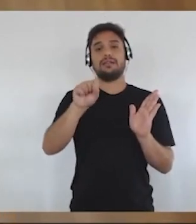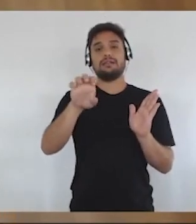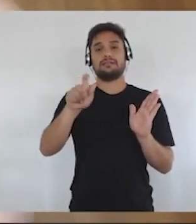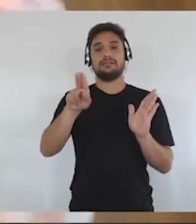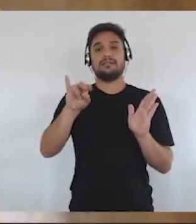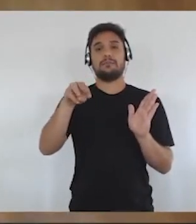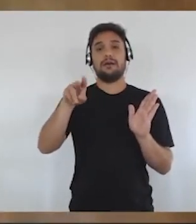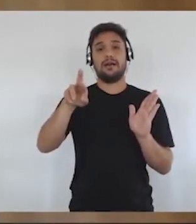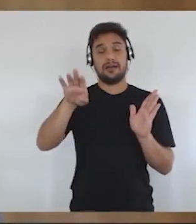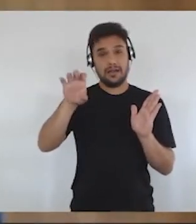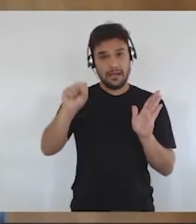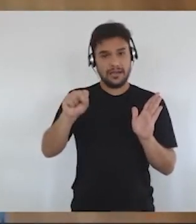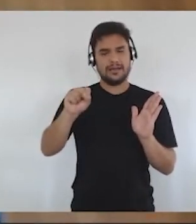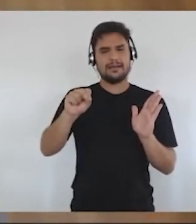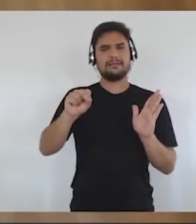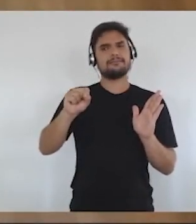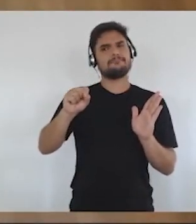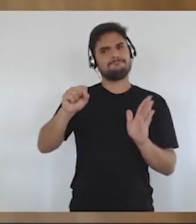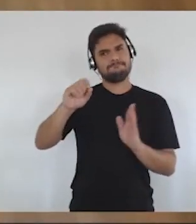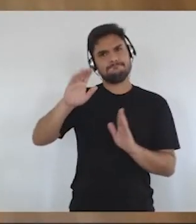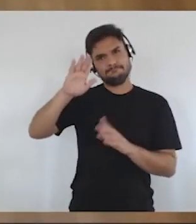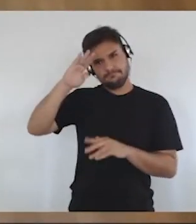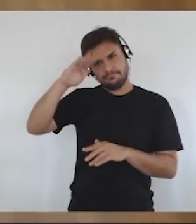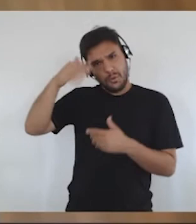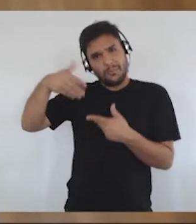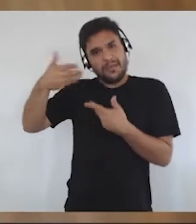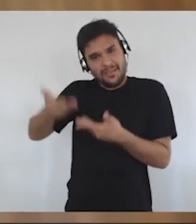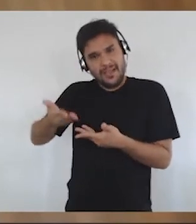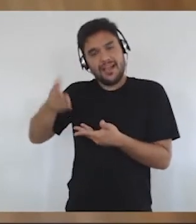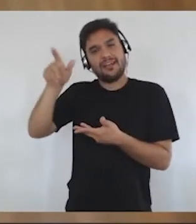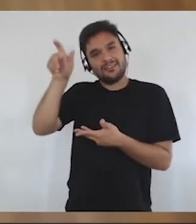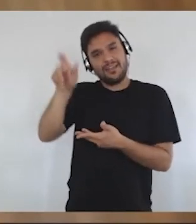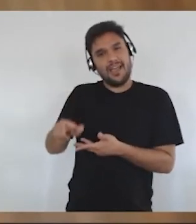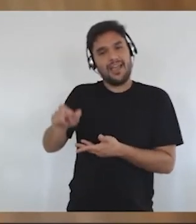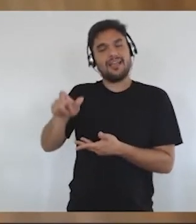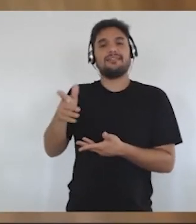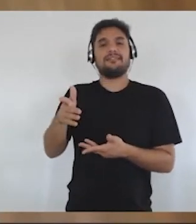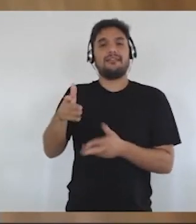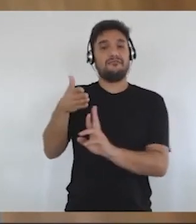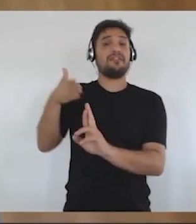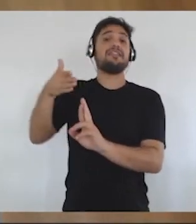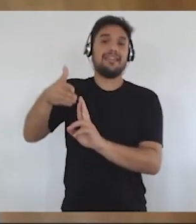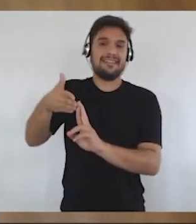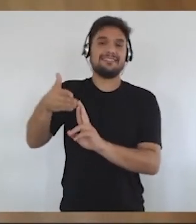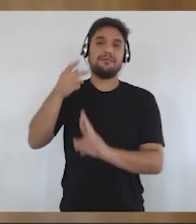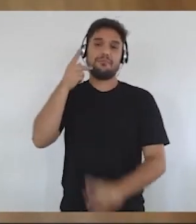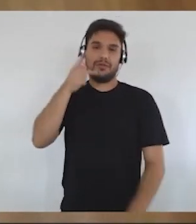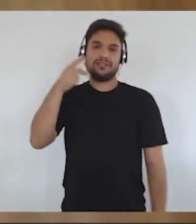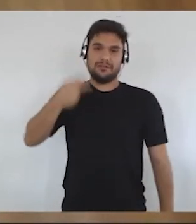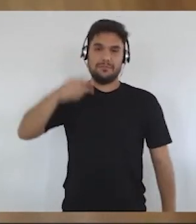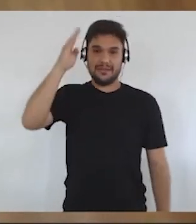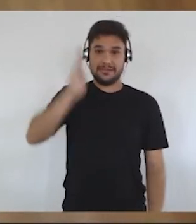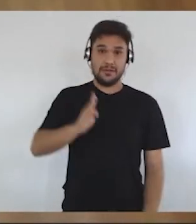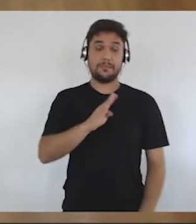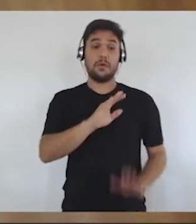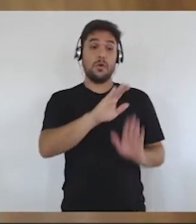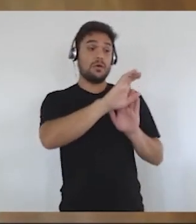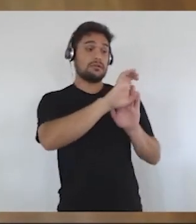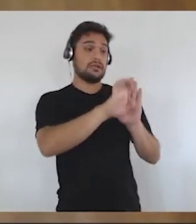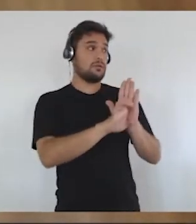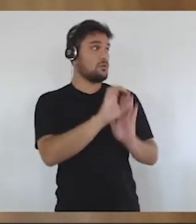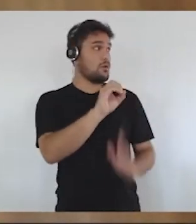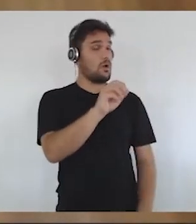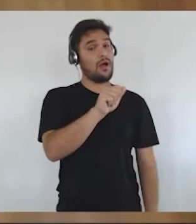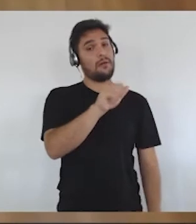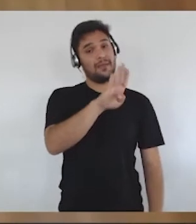Guimarães, uma saudosa figura da política nacional, e o Estatuto da Advocacia e da OAB, uma